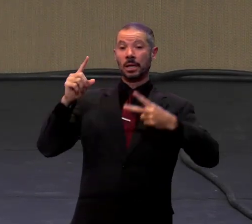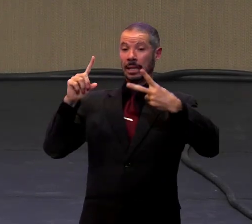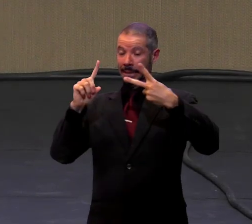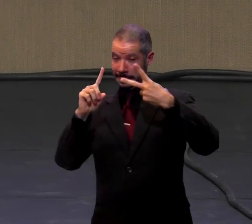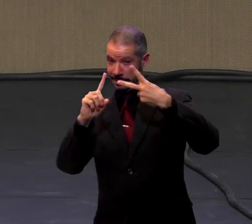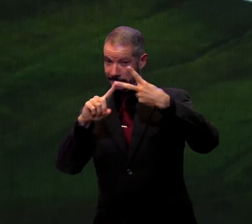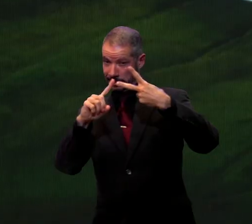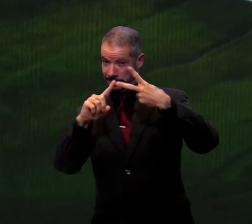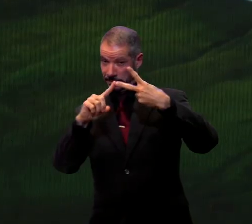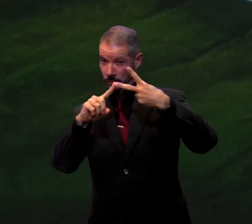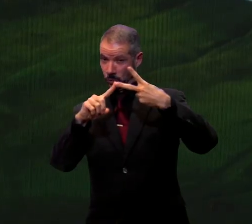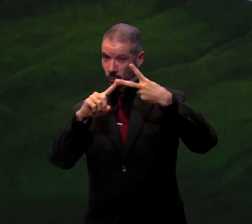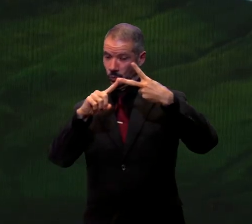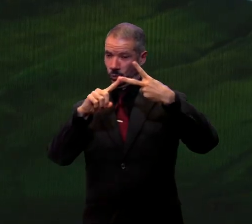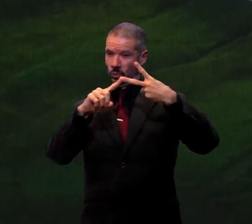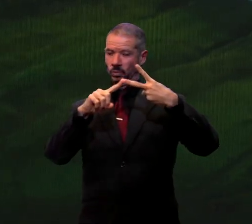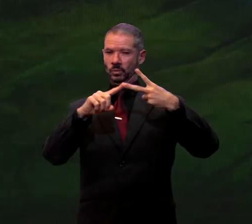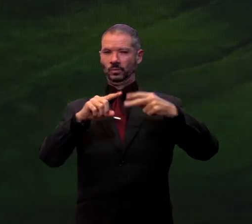lugar,